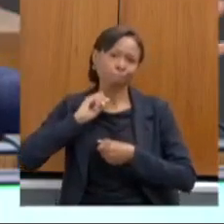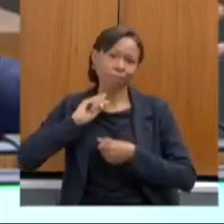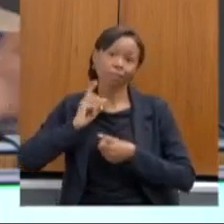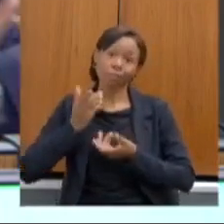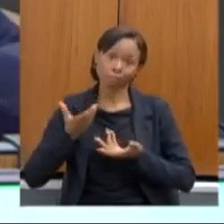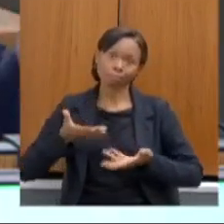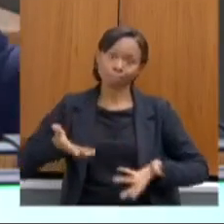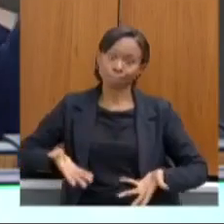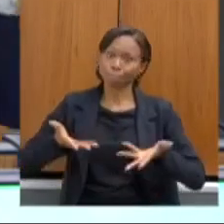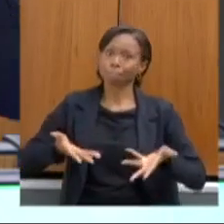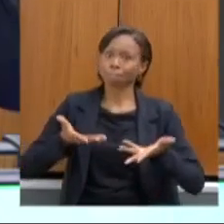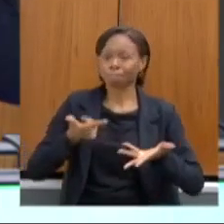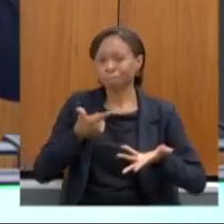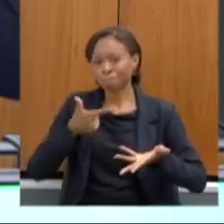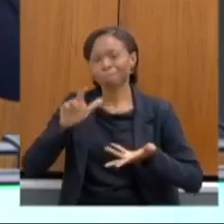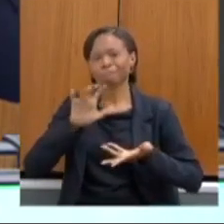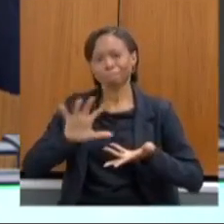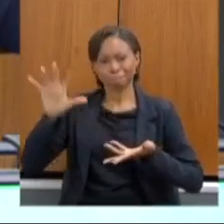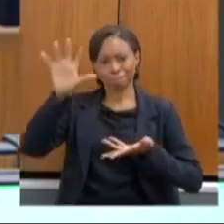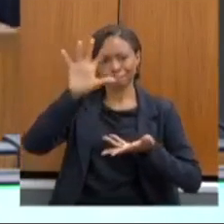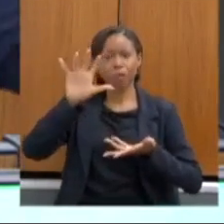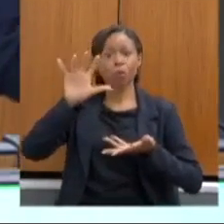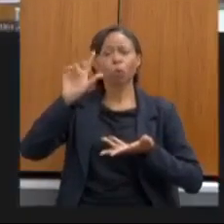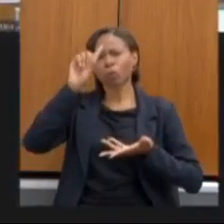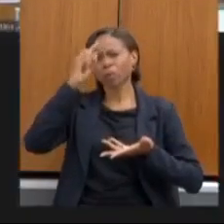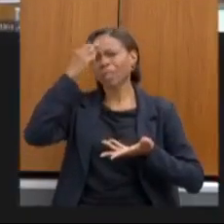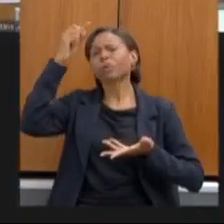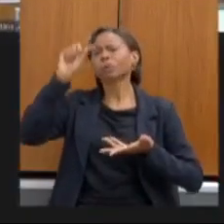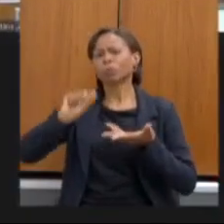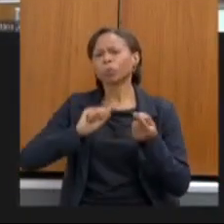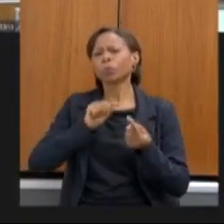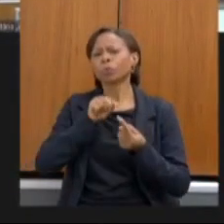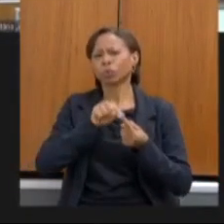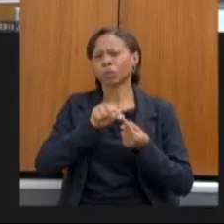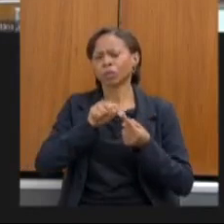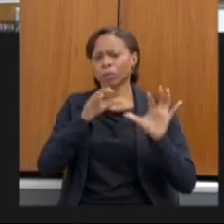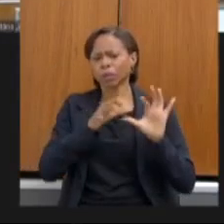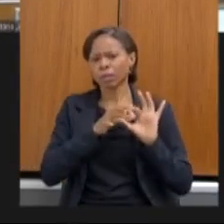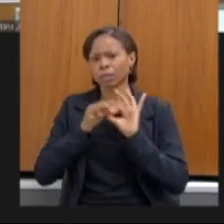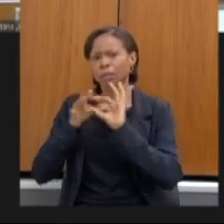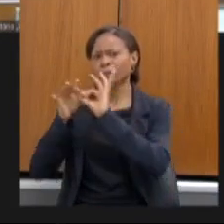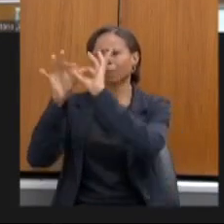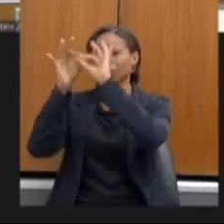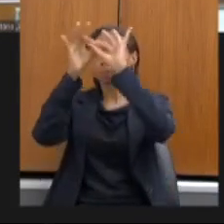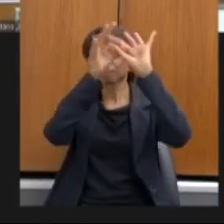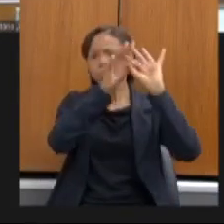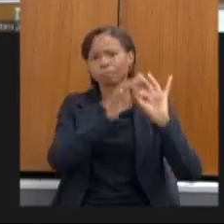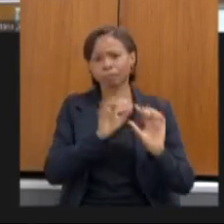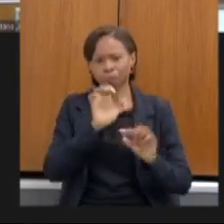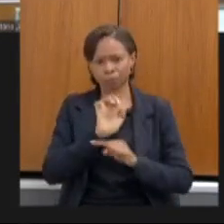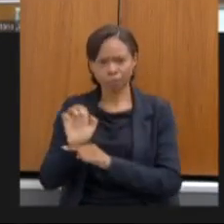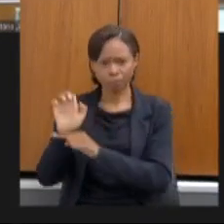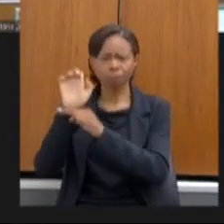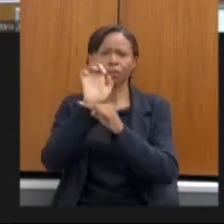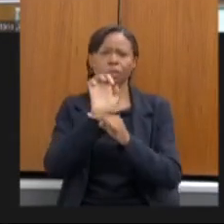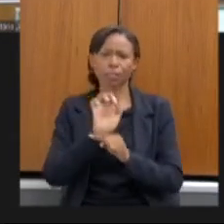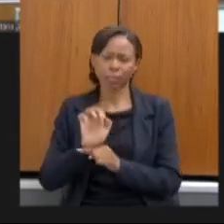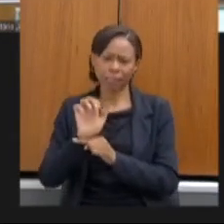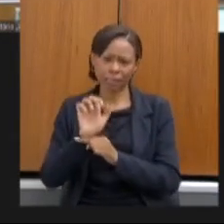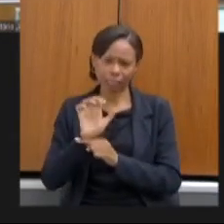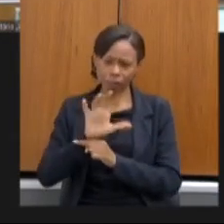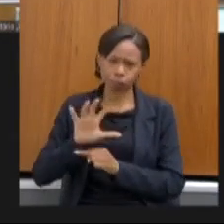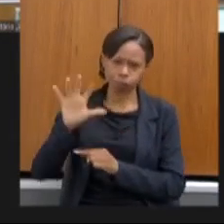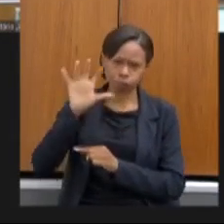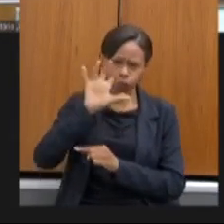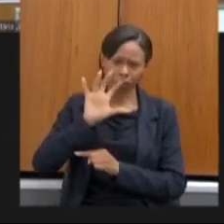A ideia é interligar o estado com essa política encarar já que nós temos mais voos e voos mais baratos para um